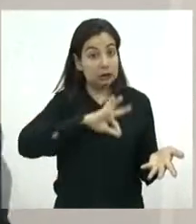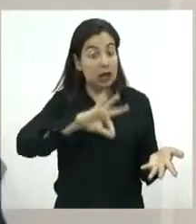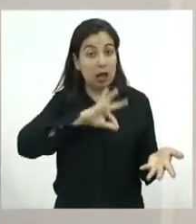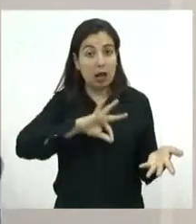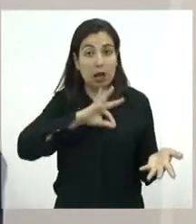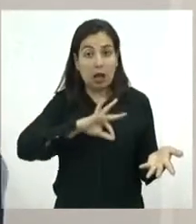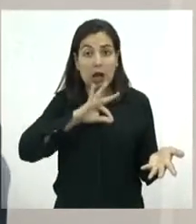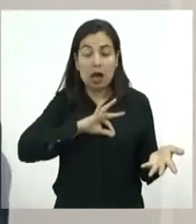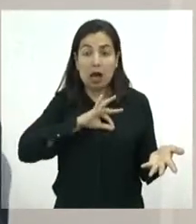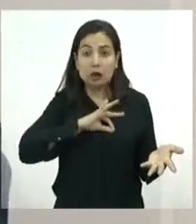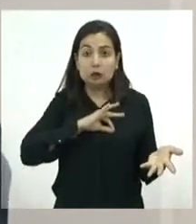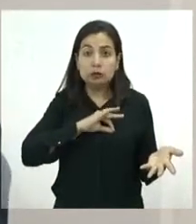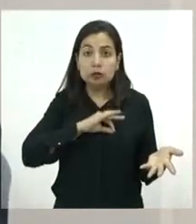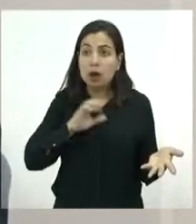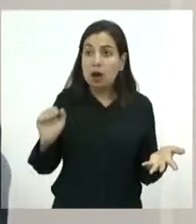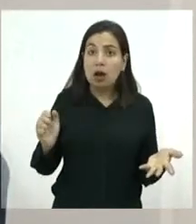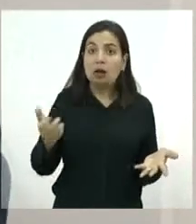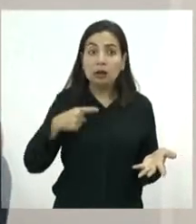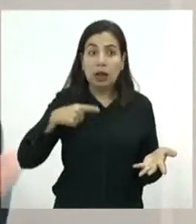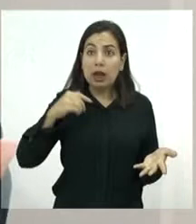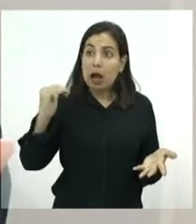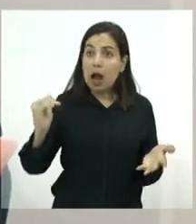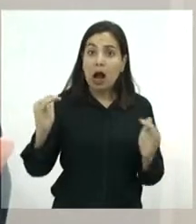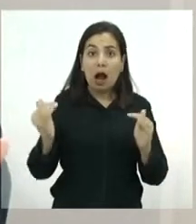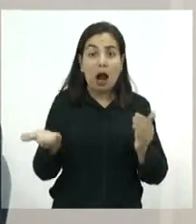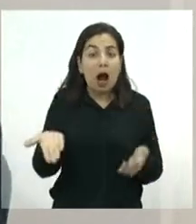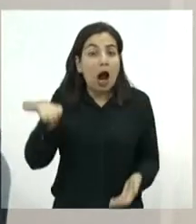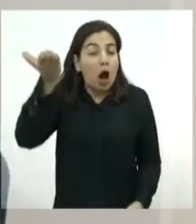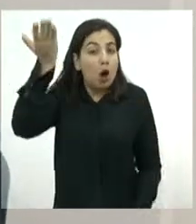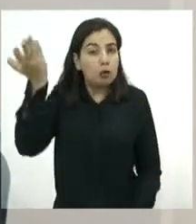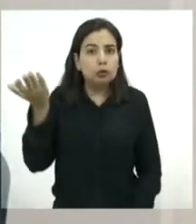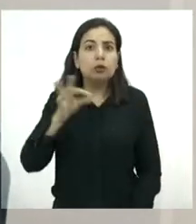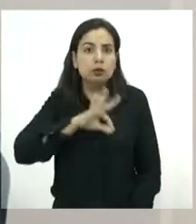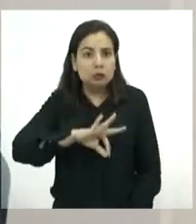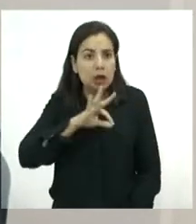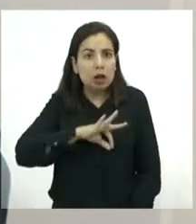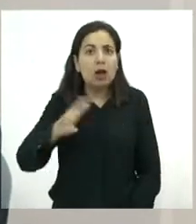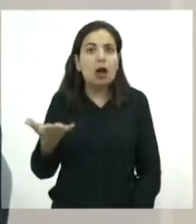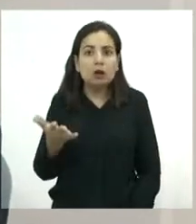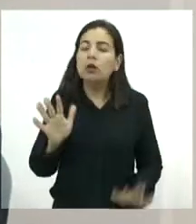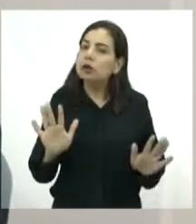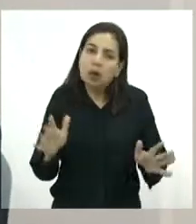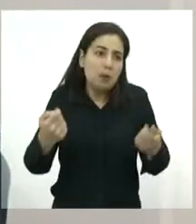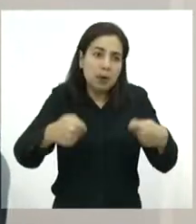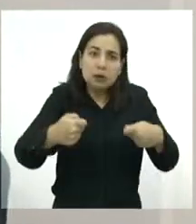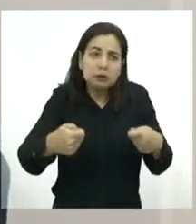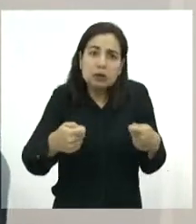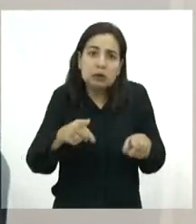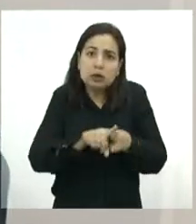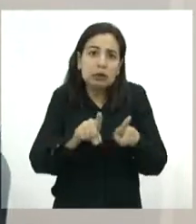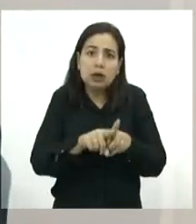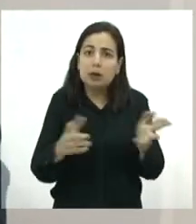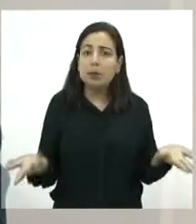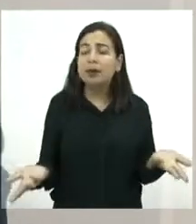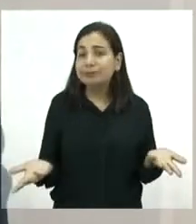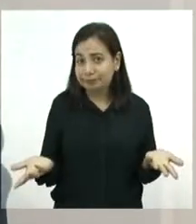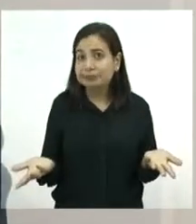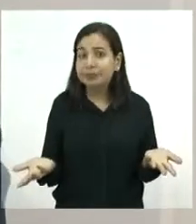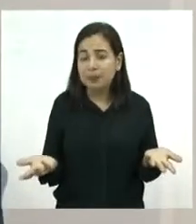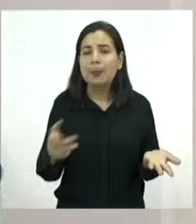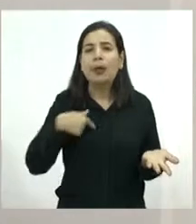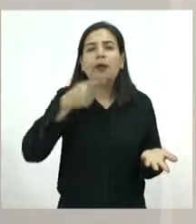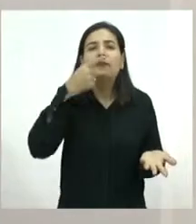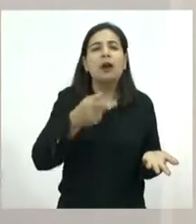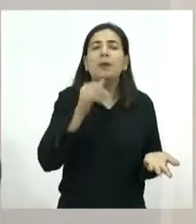altos, precisam também dar sua contribuição. Nós estamos falando aqui, gente, de pensionista e que o pai faleceu, a